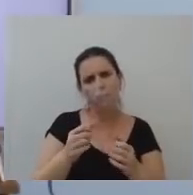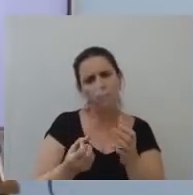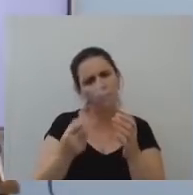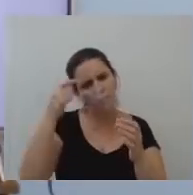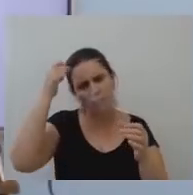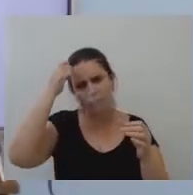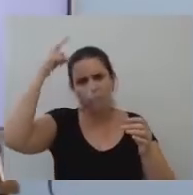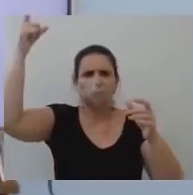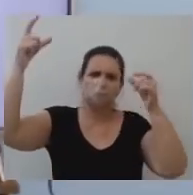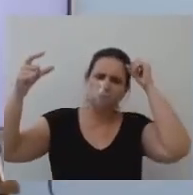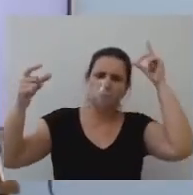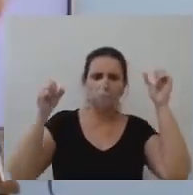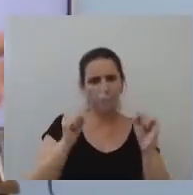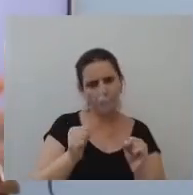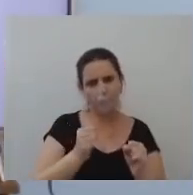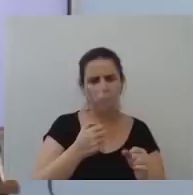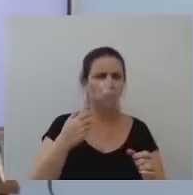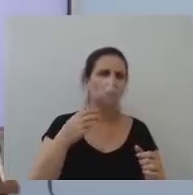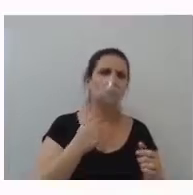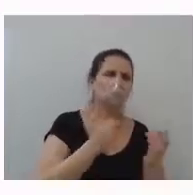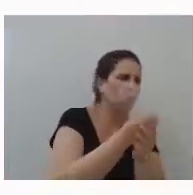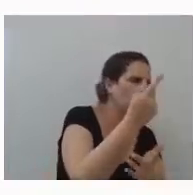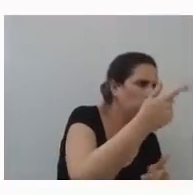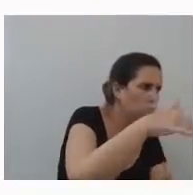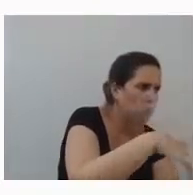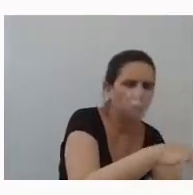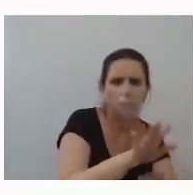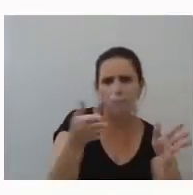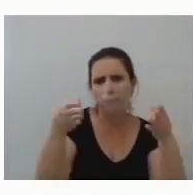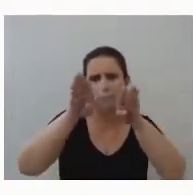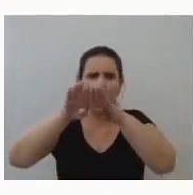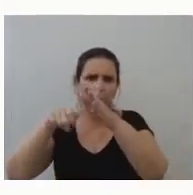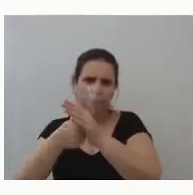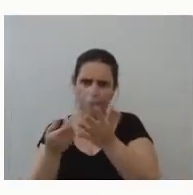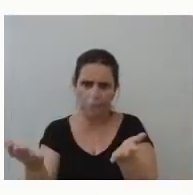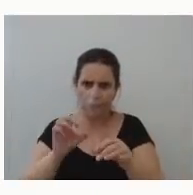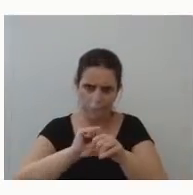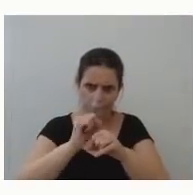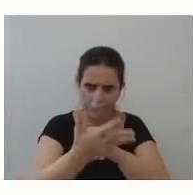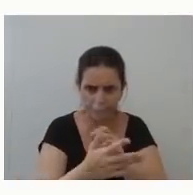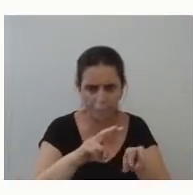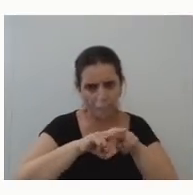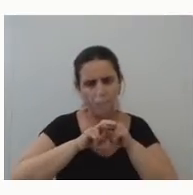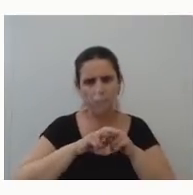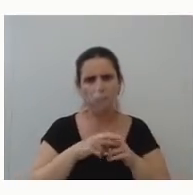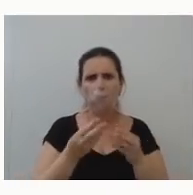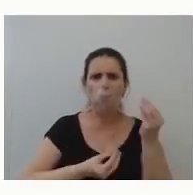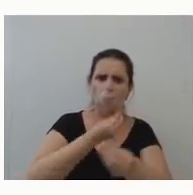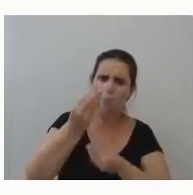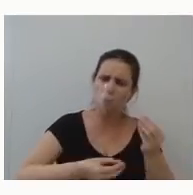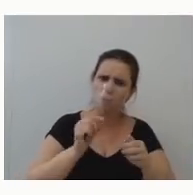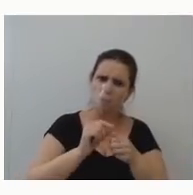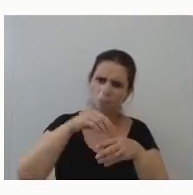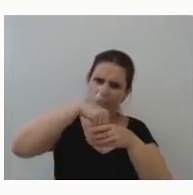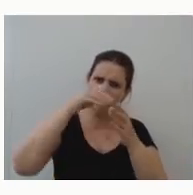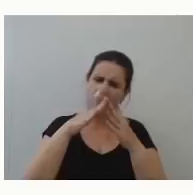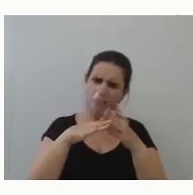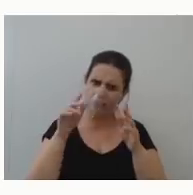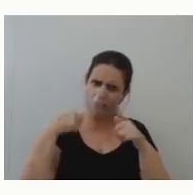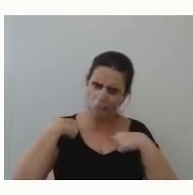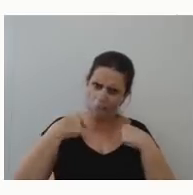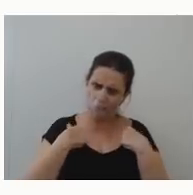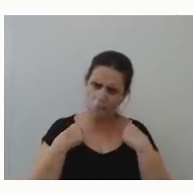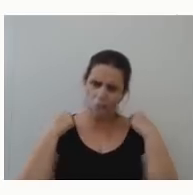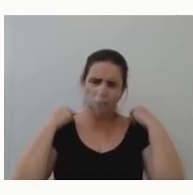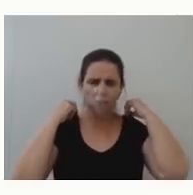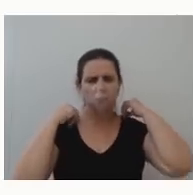momento atípico, né? Não dá para a gente sair, nem todos os lugares estão abertos. E aí, será que eu tenho como fazer isso? Tem